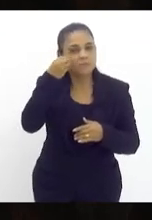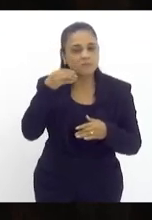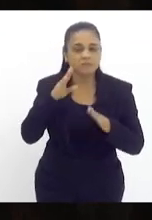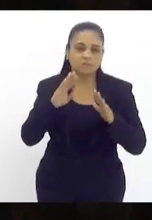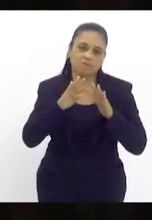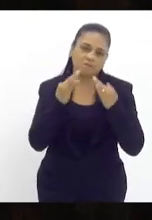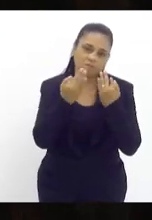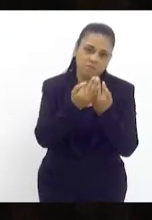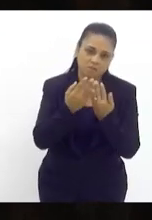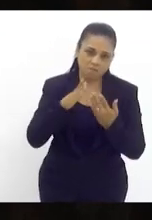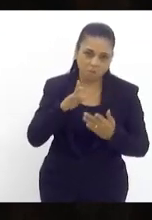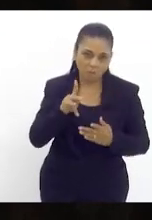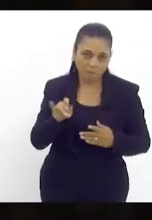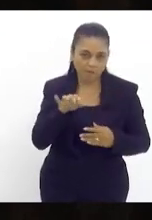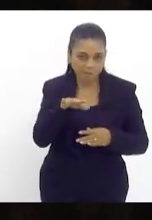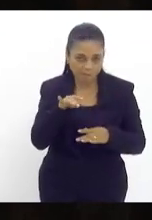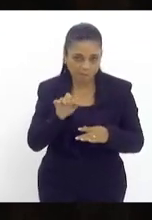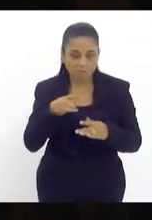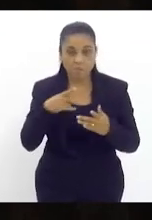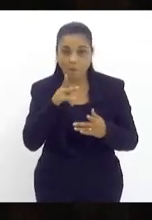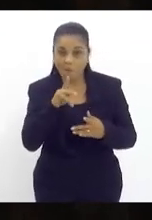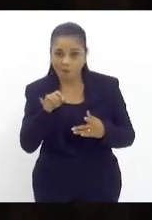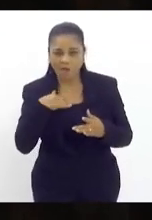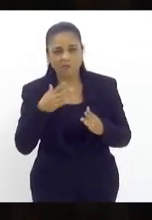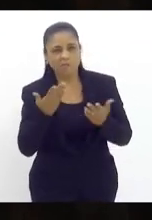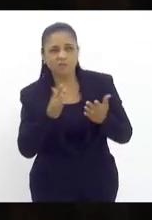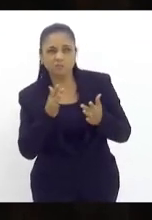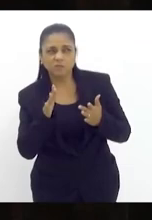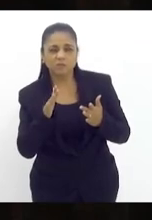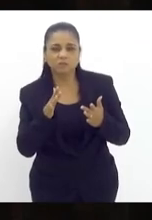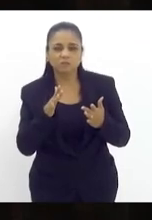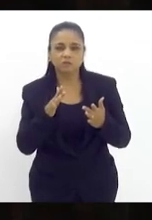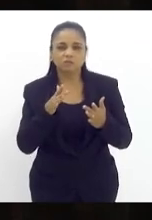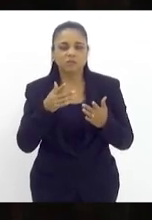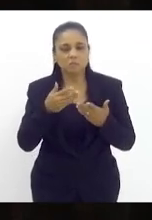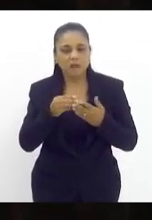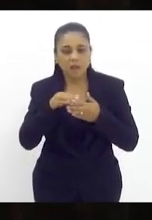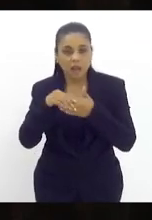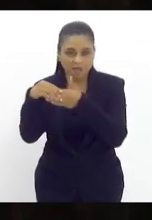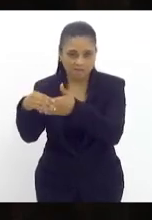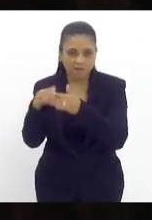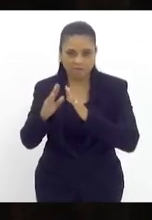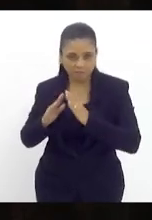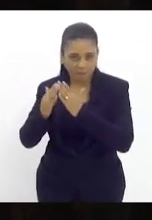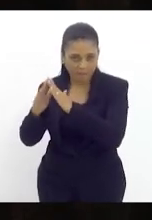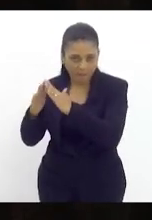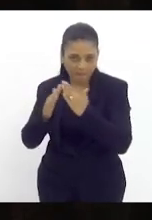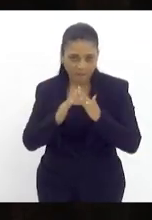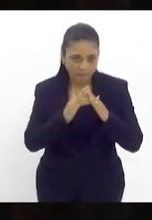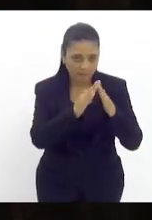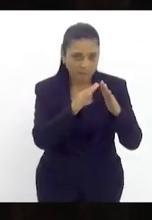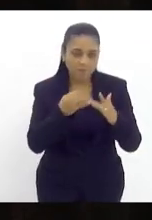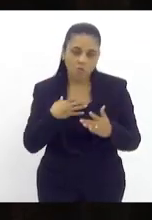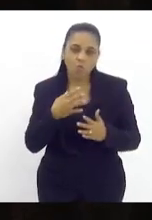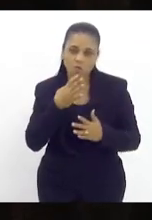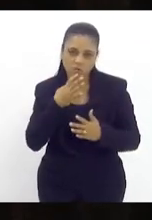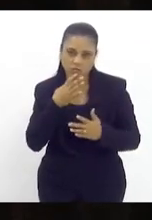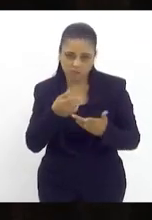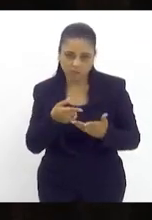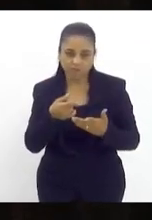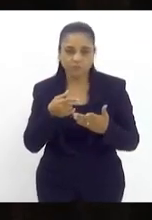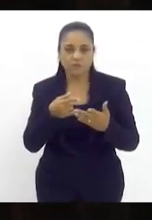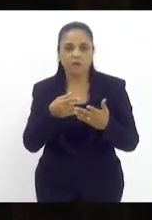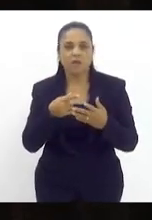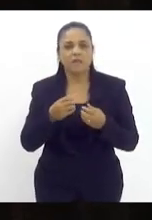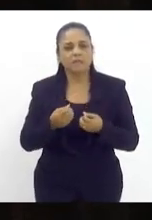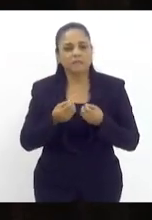Né? Meu pai, quando tinha... Ele me levava muito a favelas, né? Porque a gente tinha condição. E na Páscoa ele